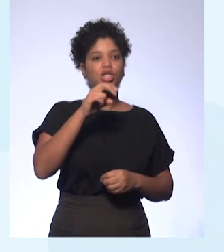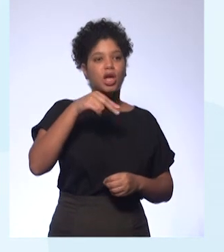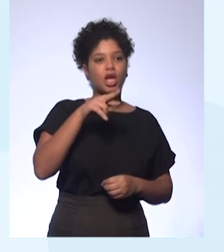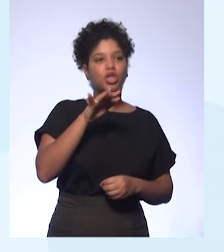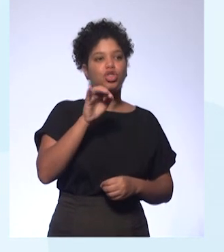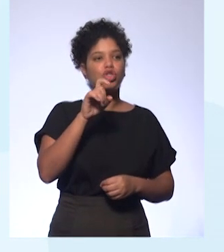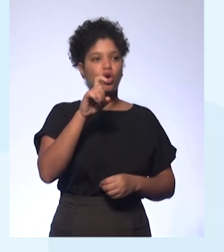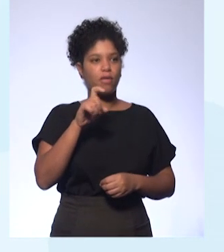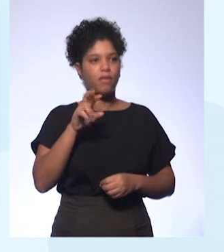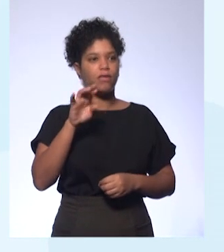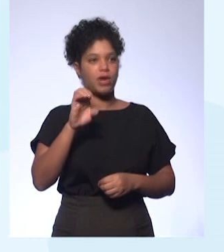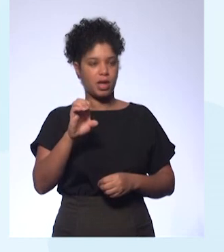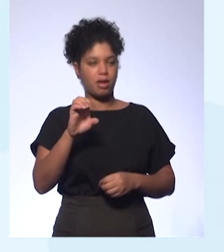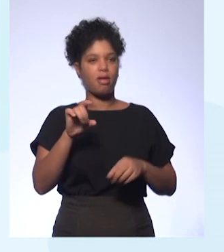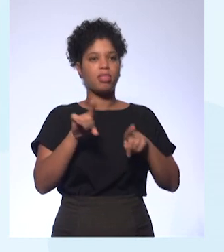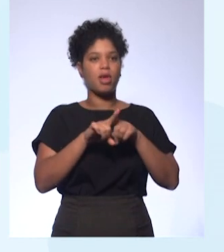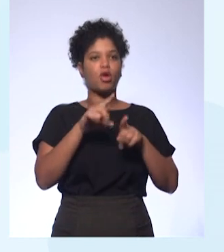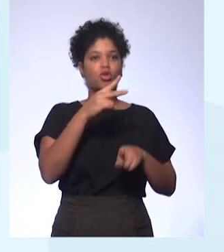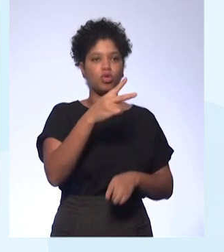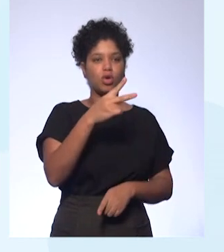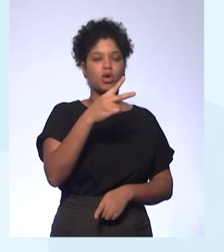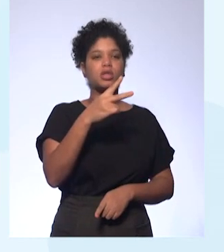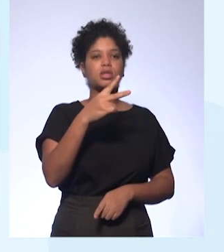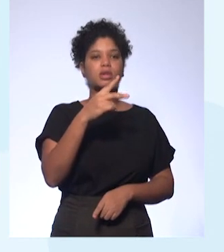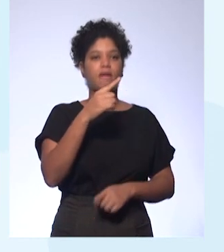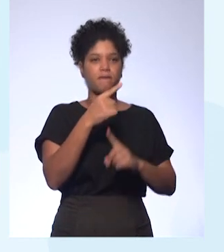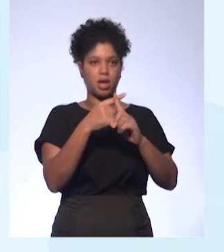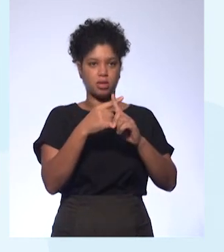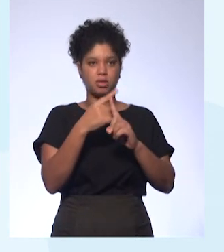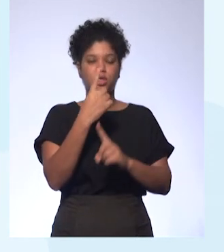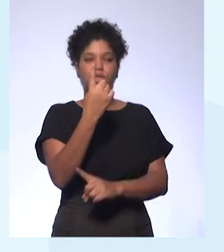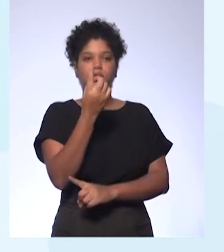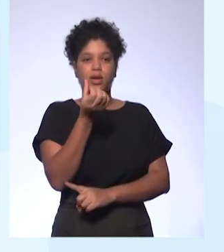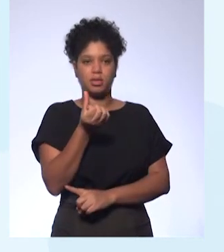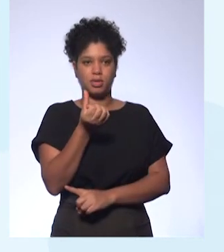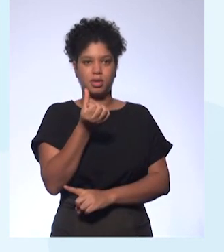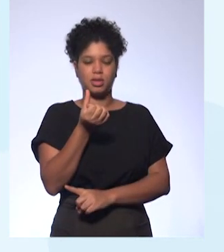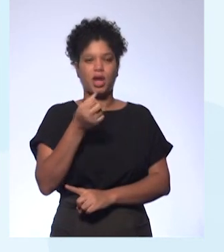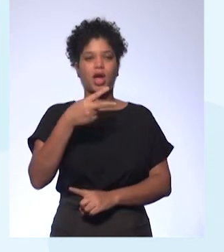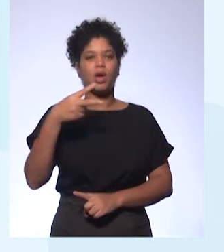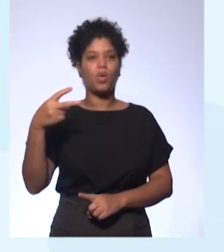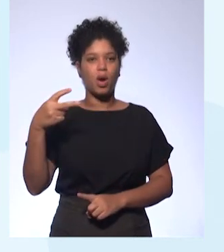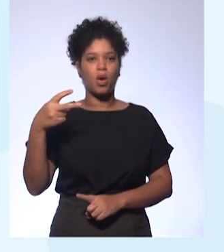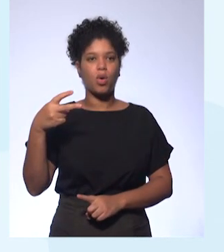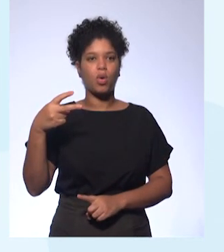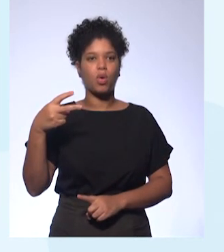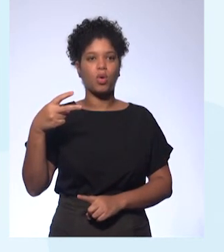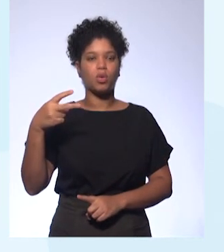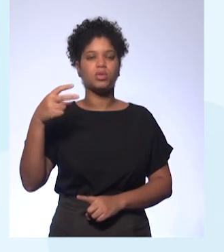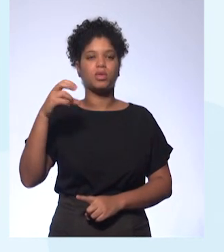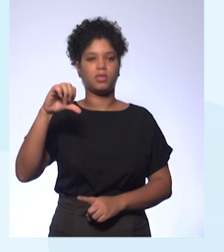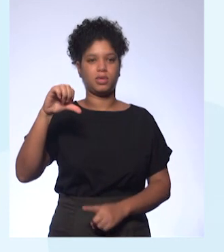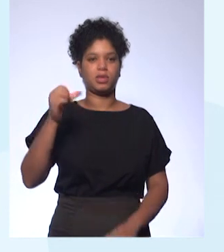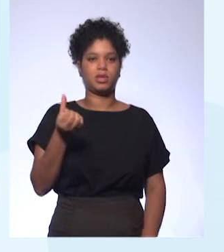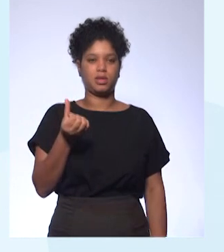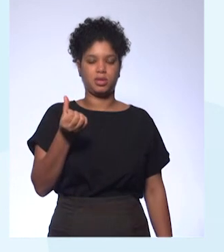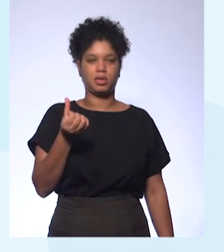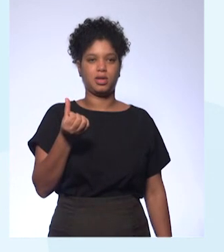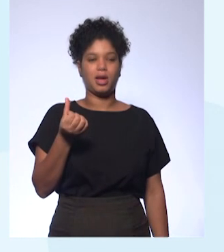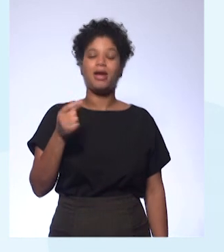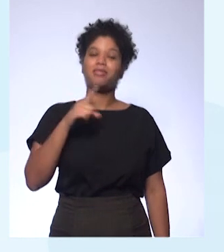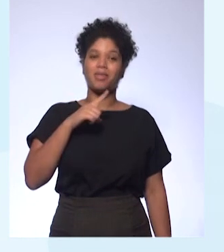3, 6. 6 vezes 16, ok, que é igual a 96. Eu